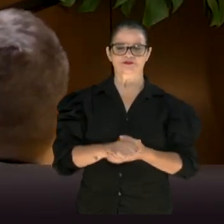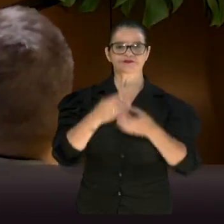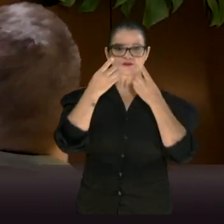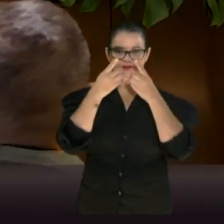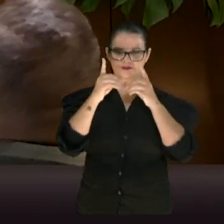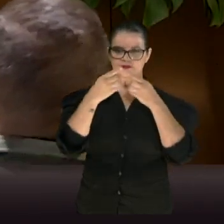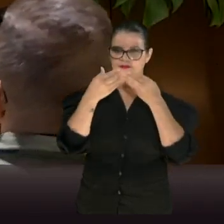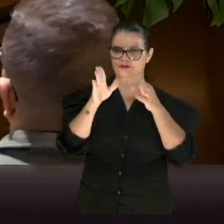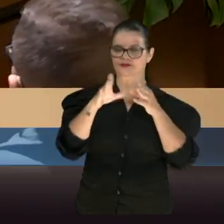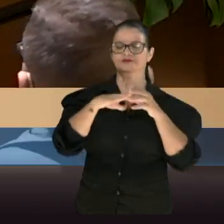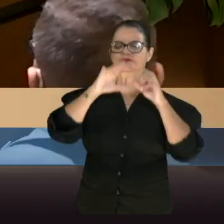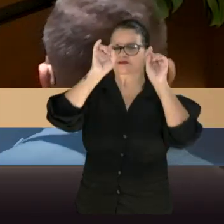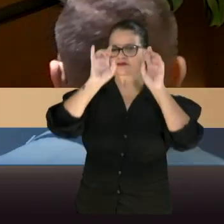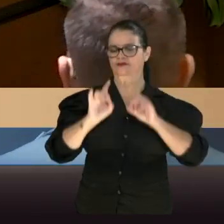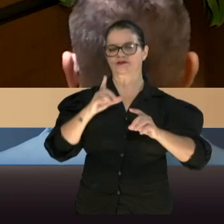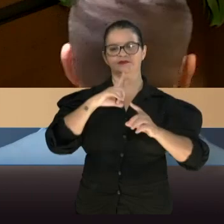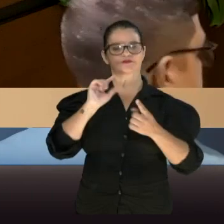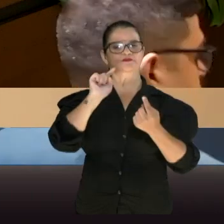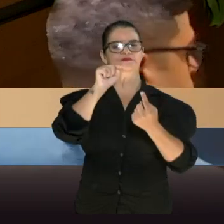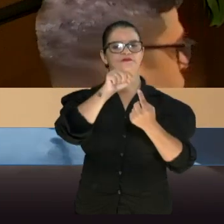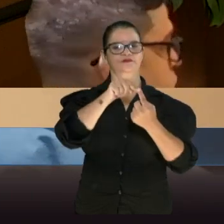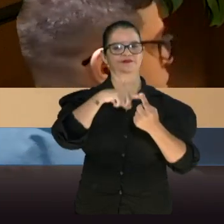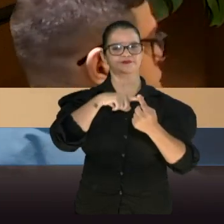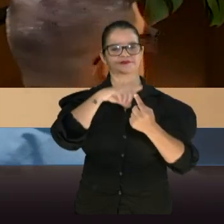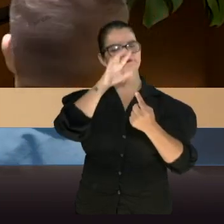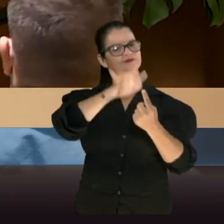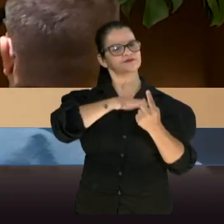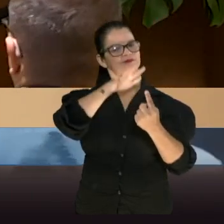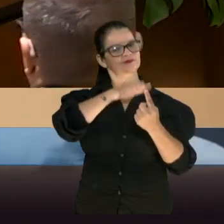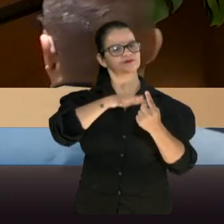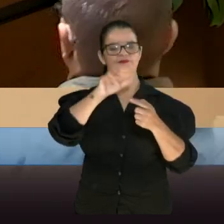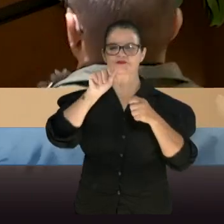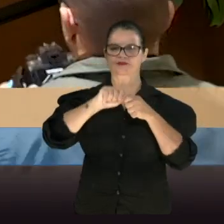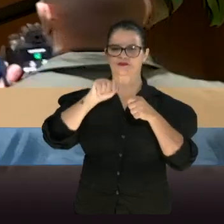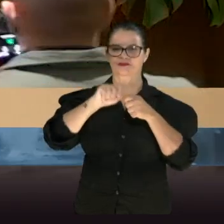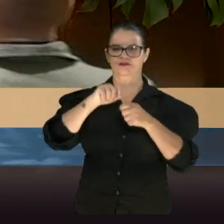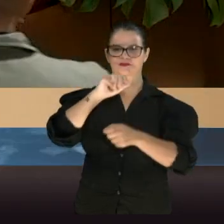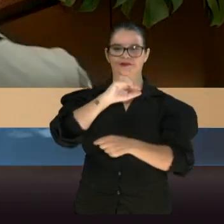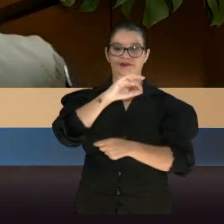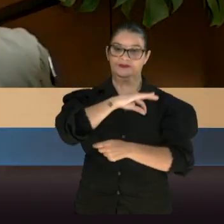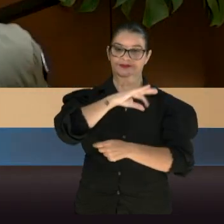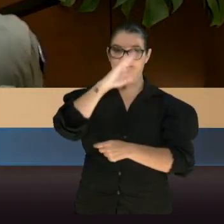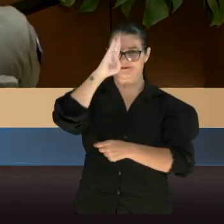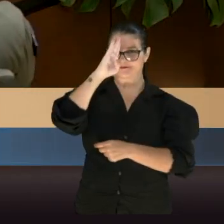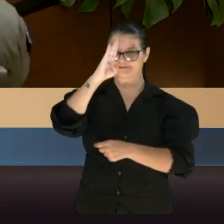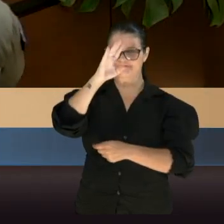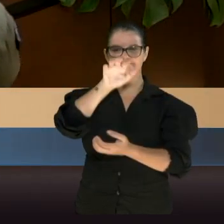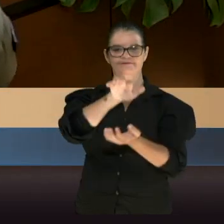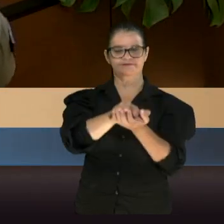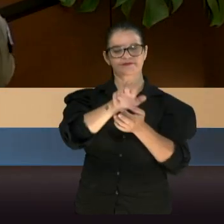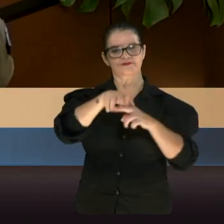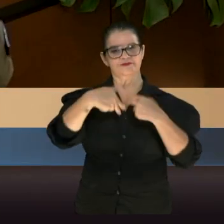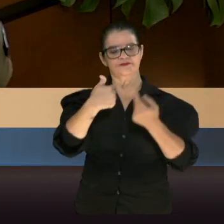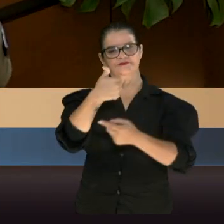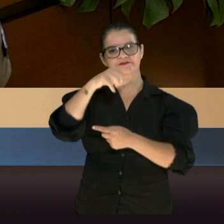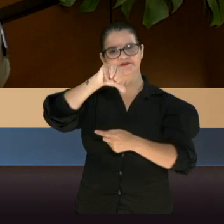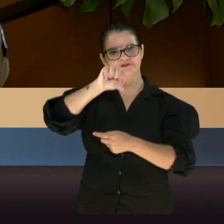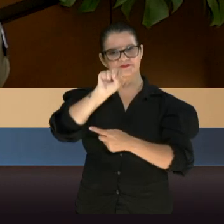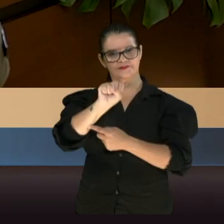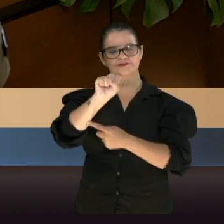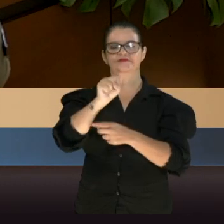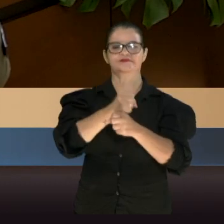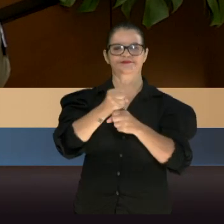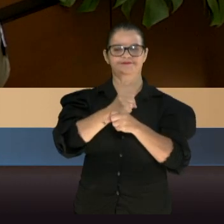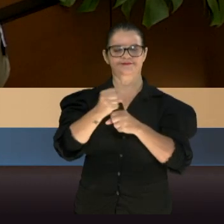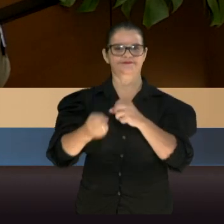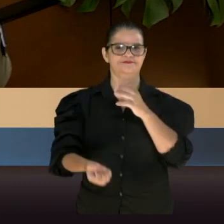Declaro aberta a solenidade que tem como finalidade prestar homenagem à Polícia Militar de Pernambuco pelos seus 198 anos